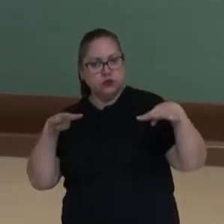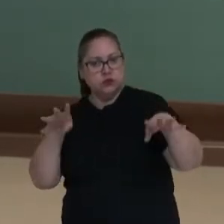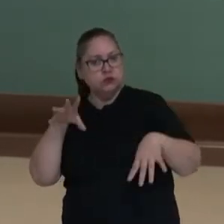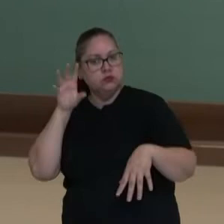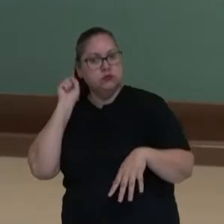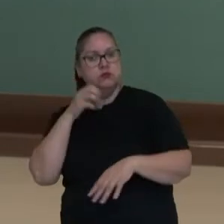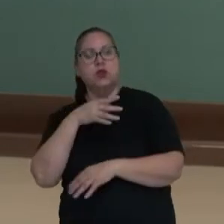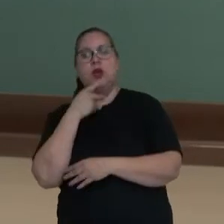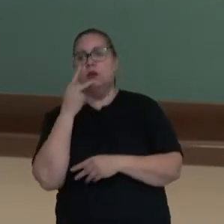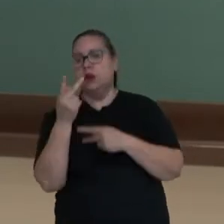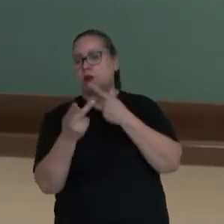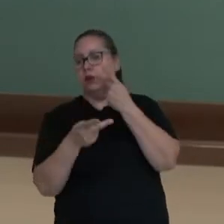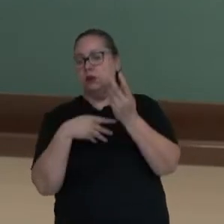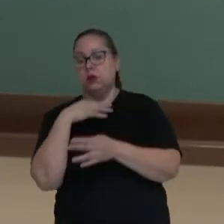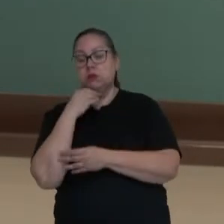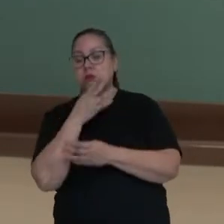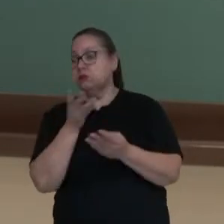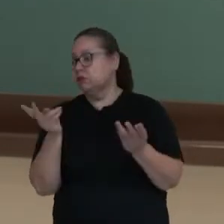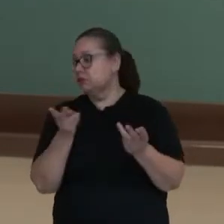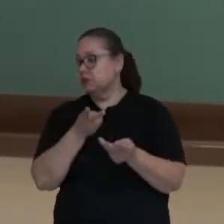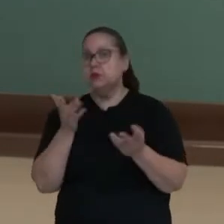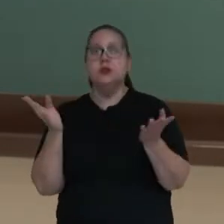escutar a argumentação que estava rolando.